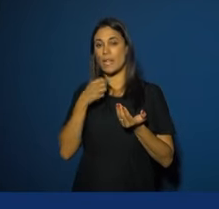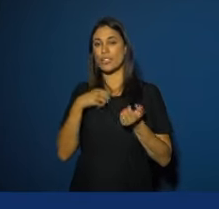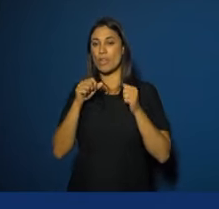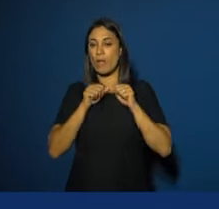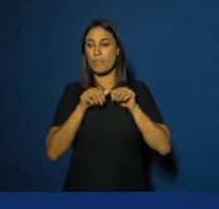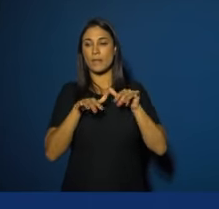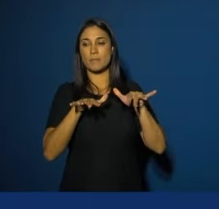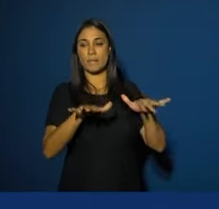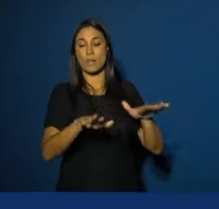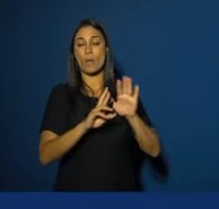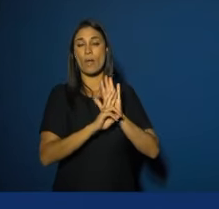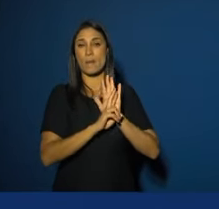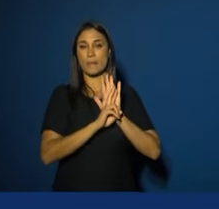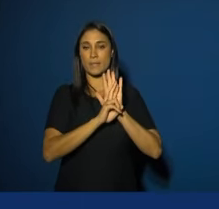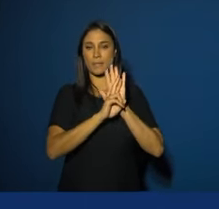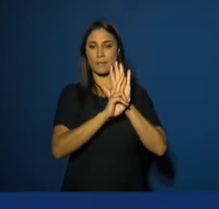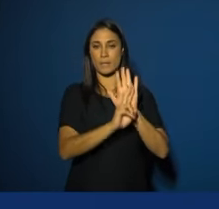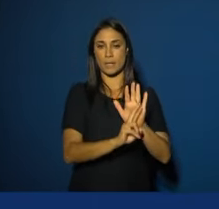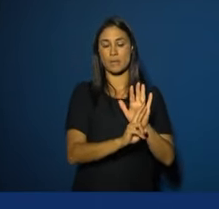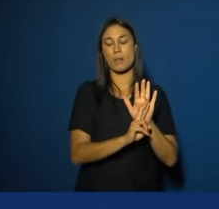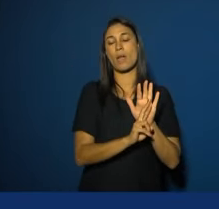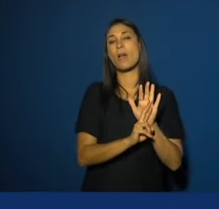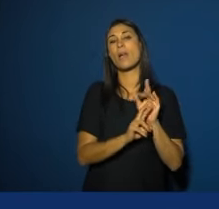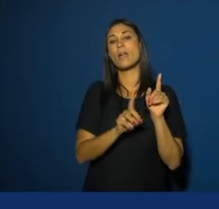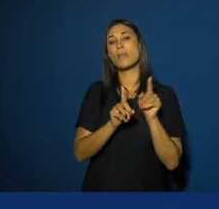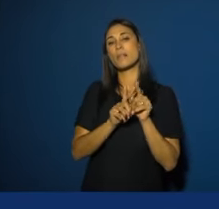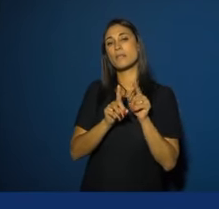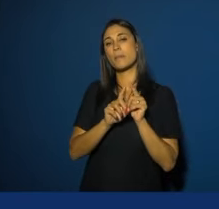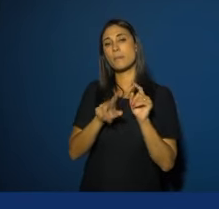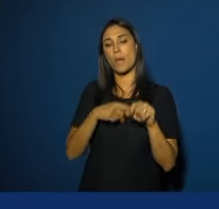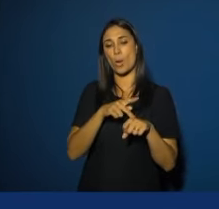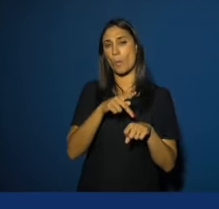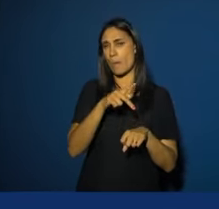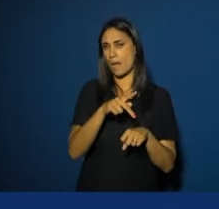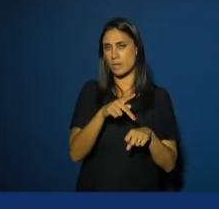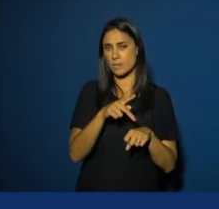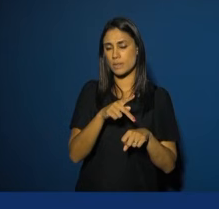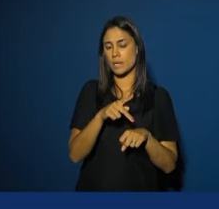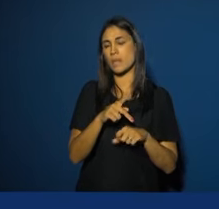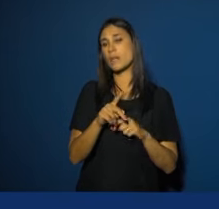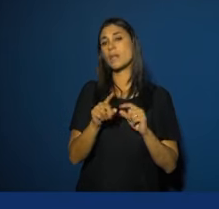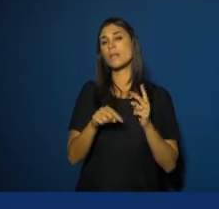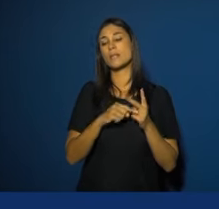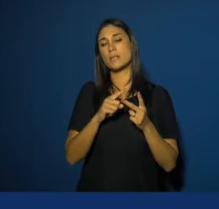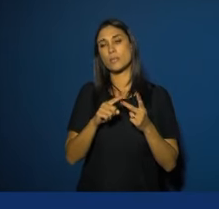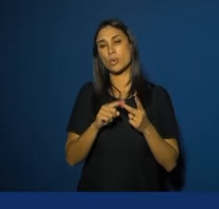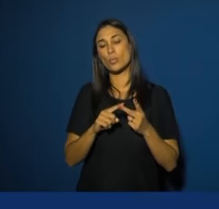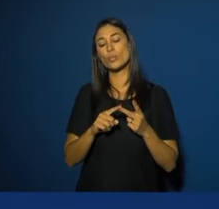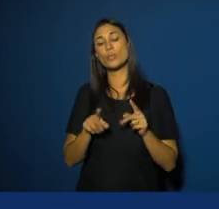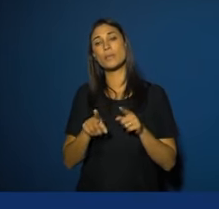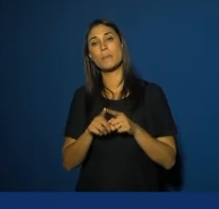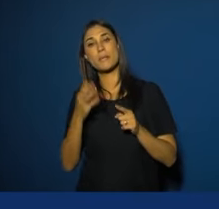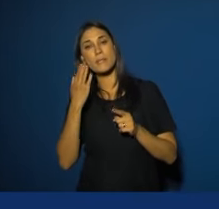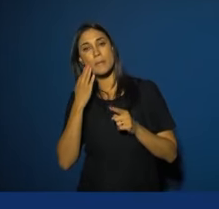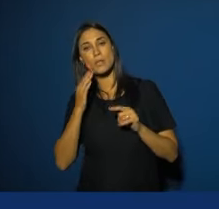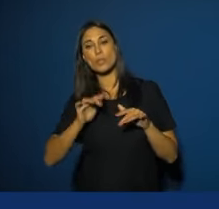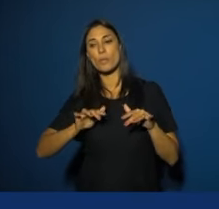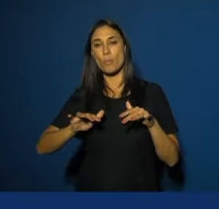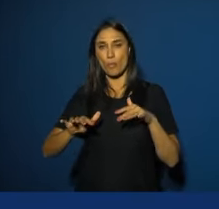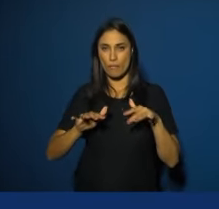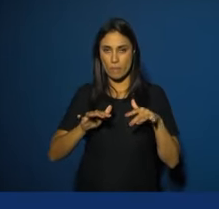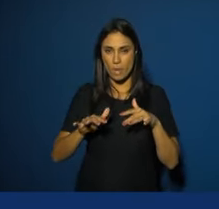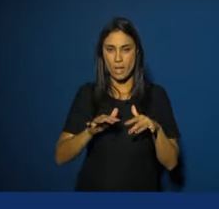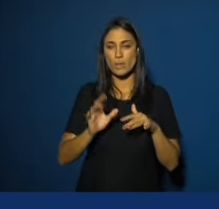transmissão representa para a Equatorial e, digamos, para o país como todo. E, segundo, eu queria um pouco ouvir a sua opinião sobre o movimento que você